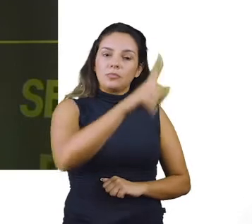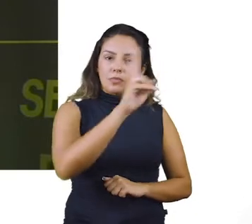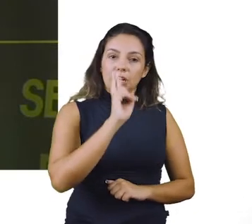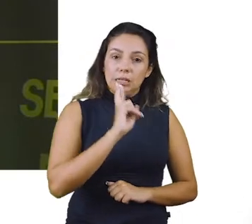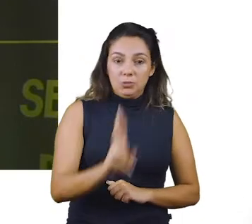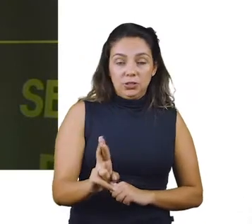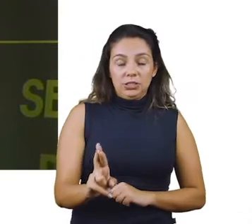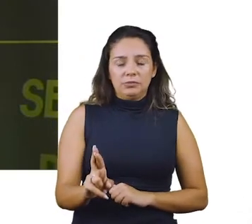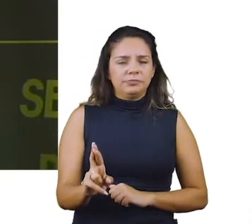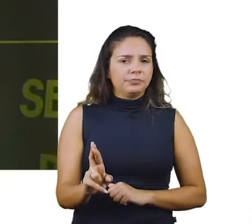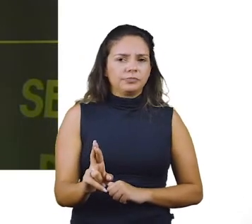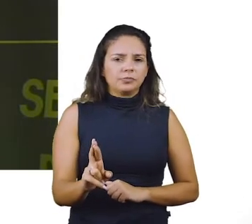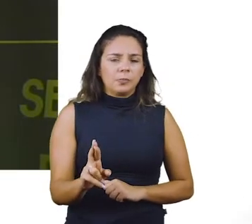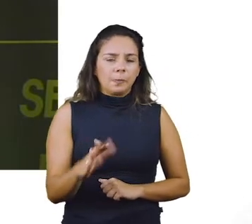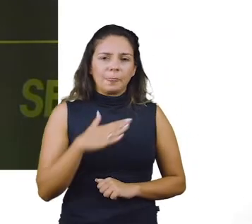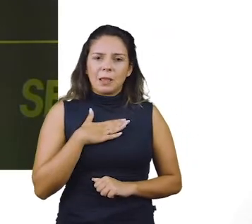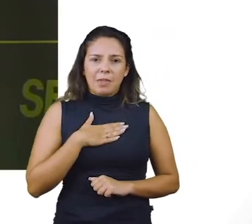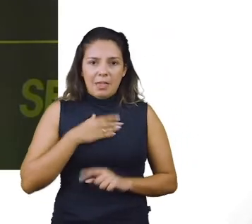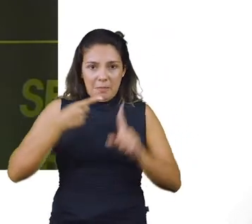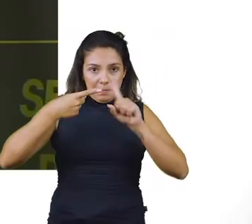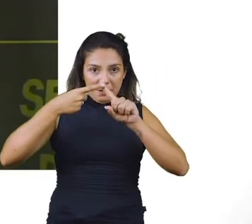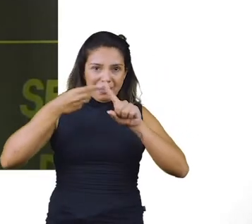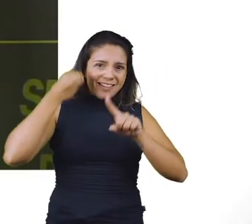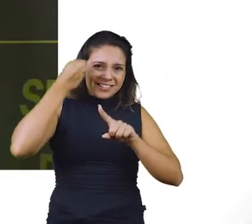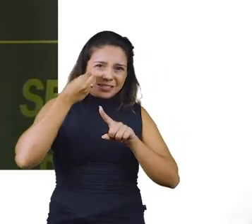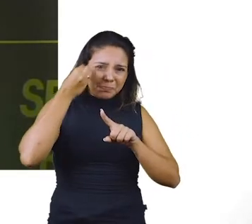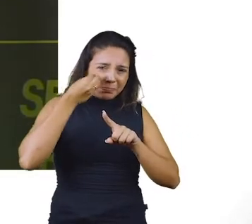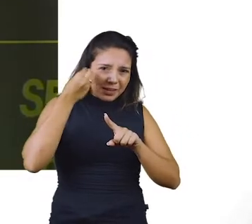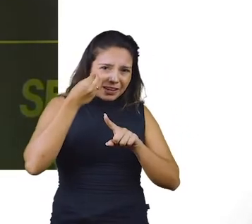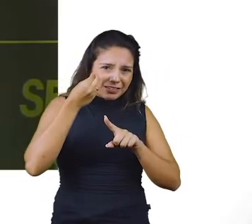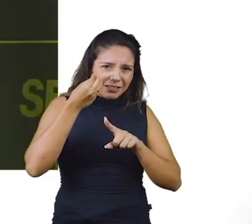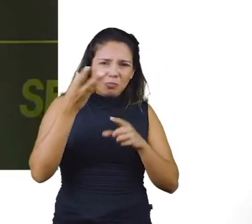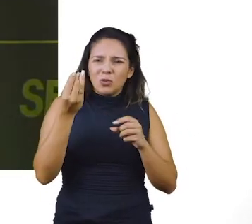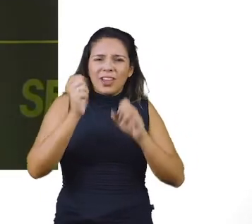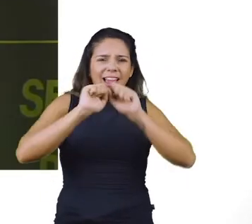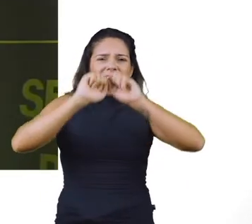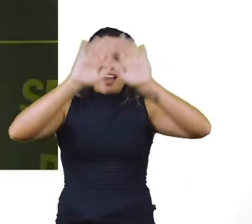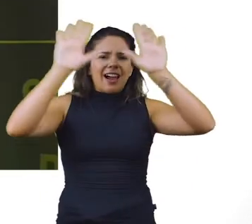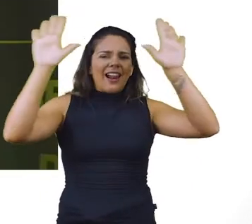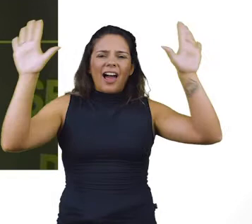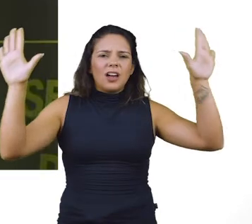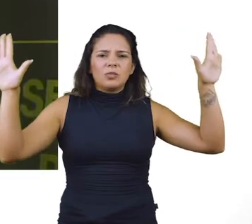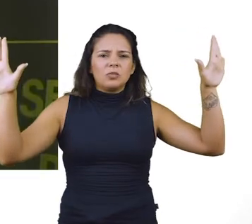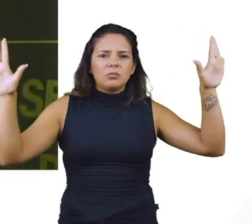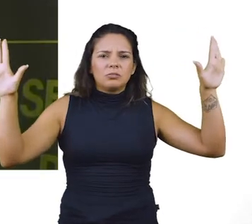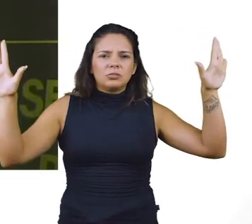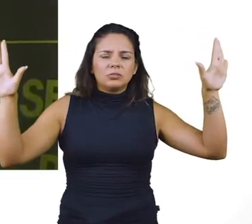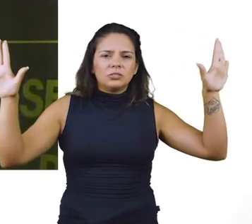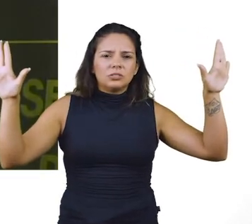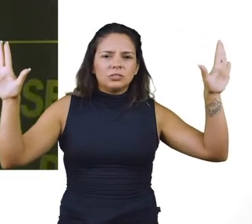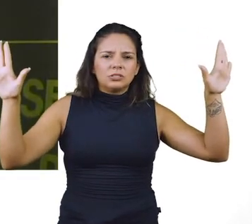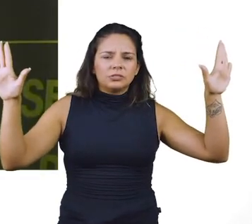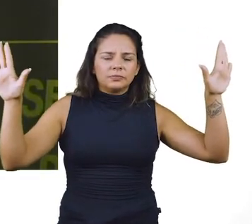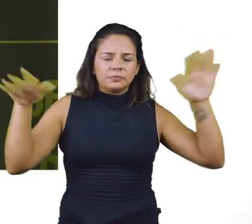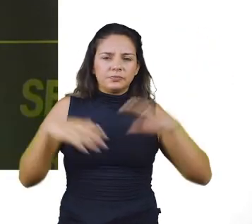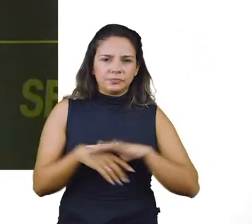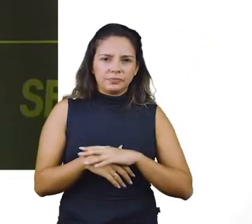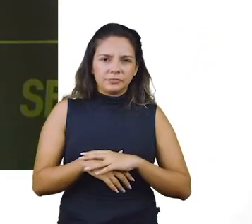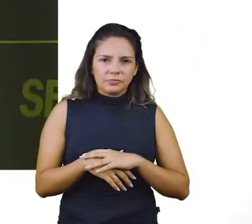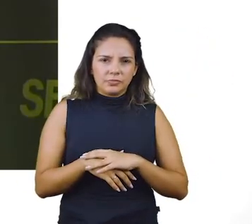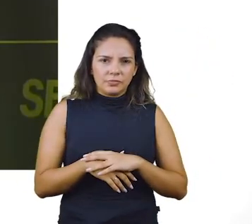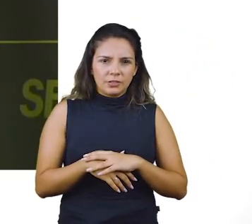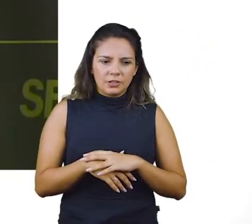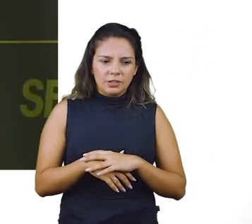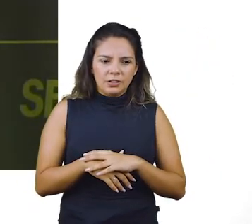e com o Marco Altberg, eu tive muito claro para mim o seguinte, a